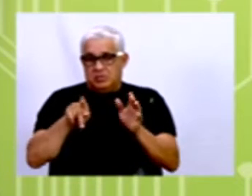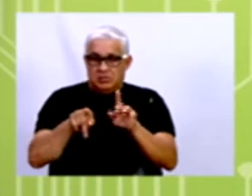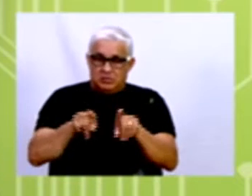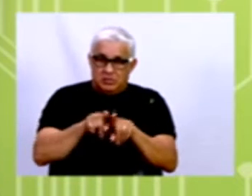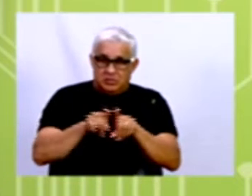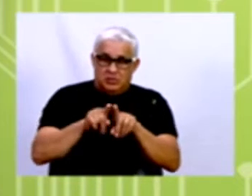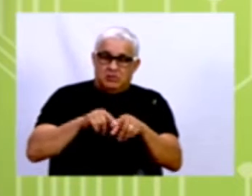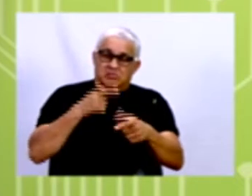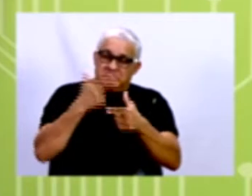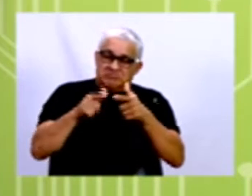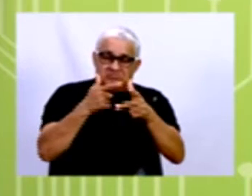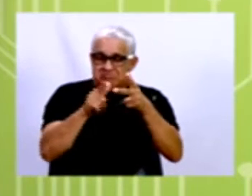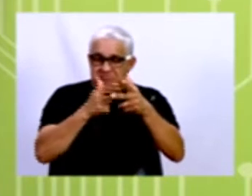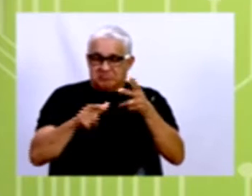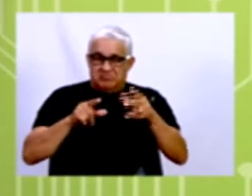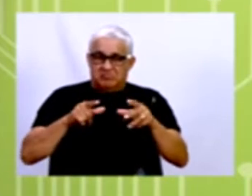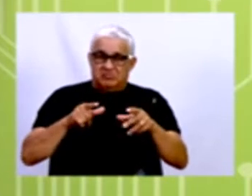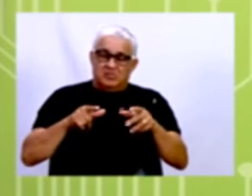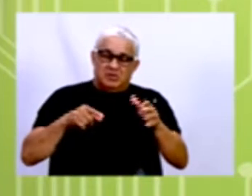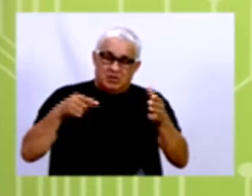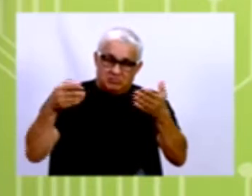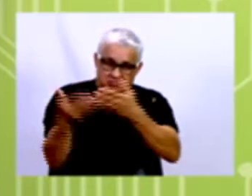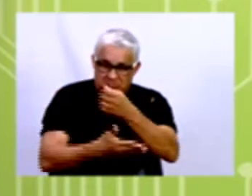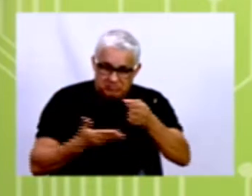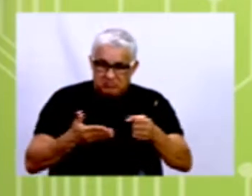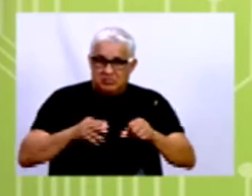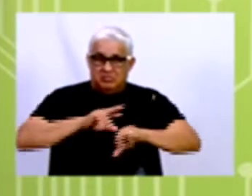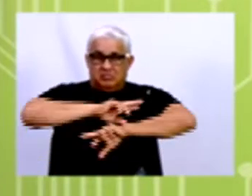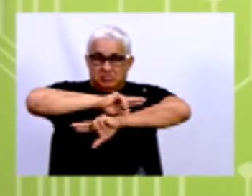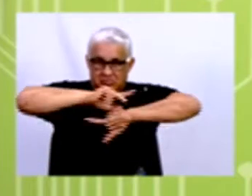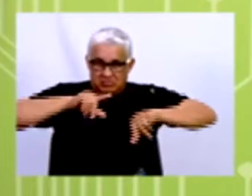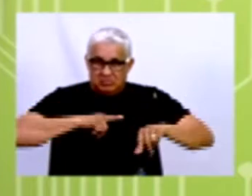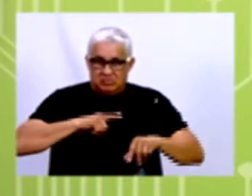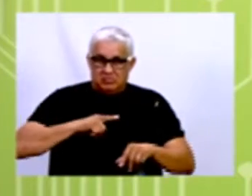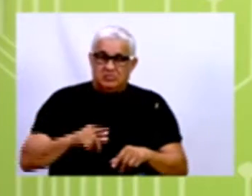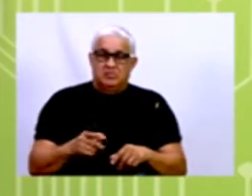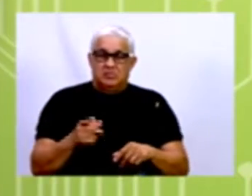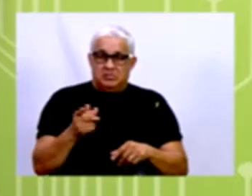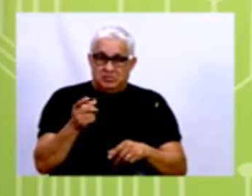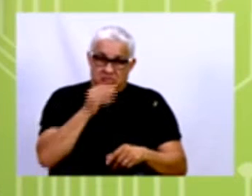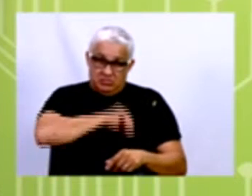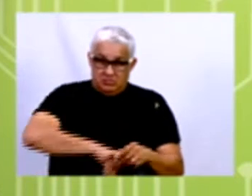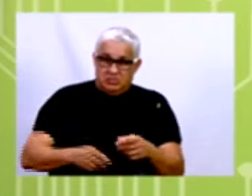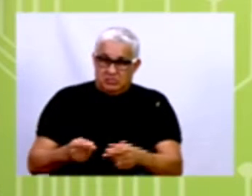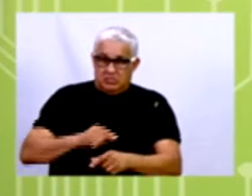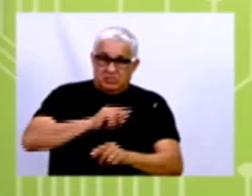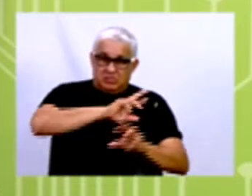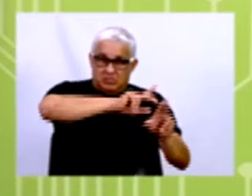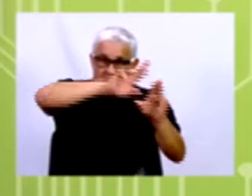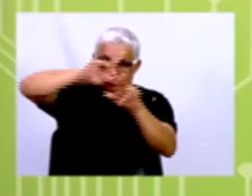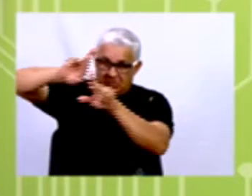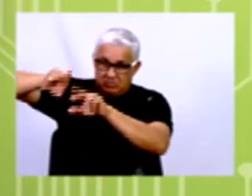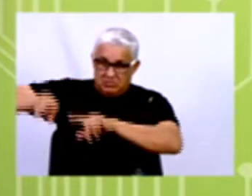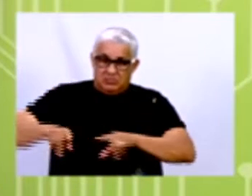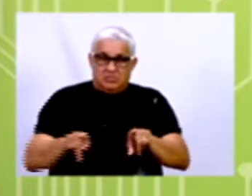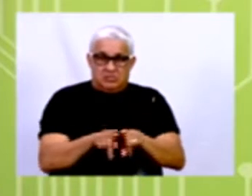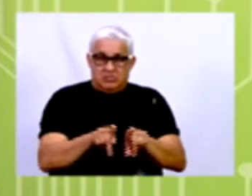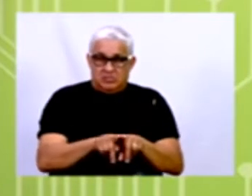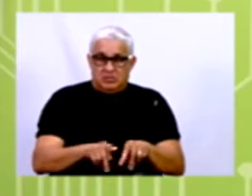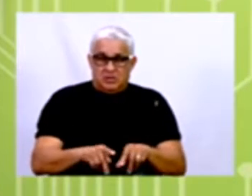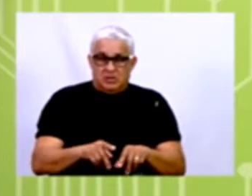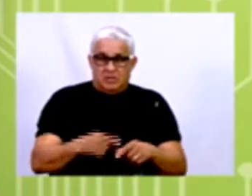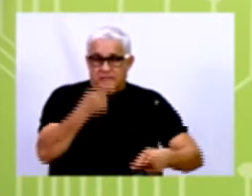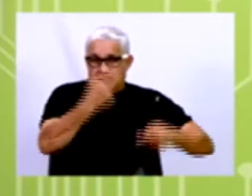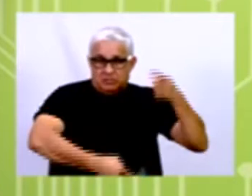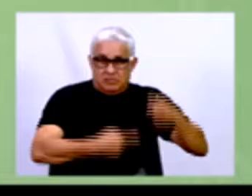os problemas econômicos fundamentais, o fluxo circular de renda, os instrumentos de política econômica, os